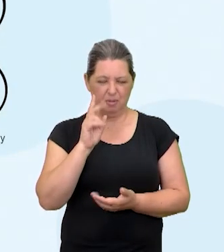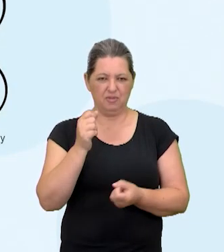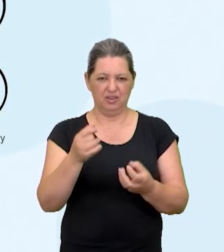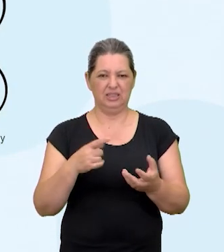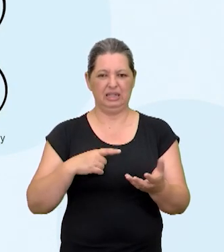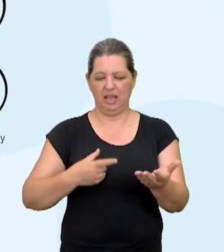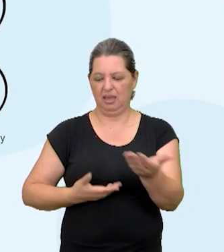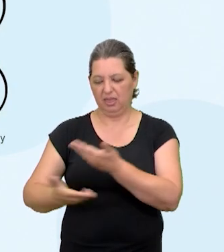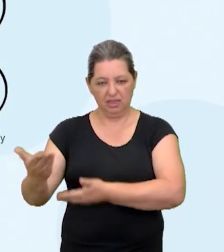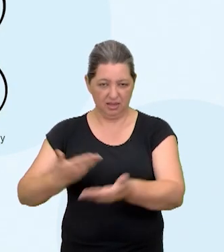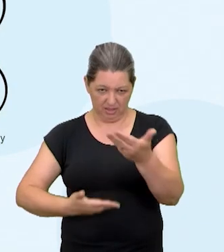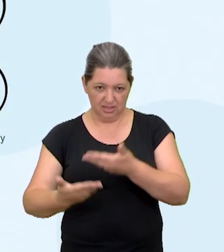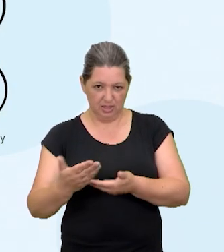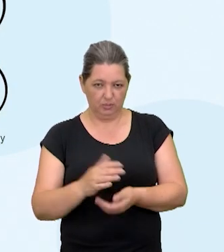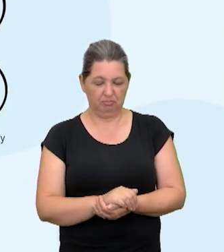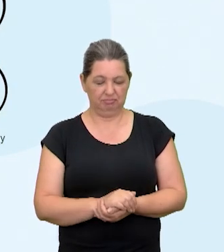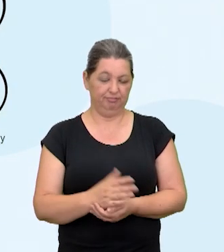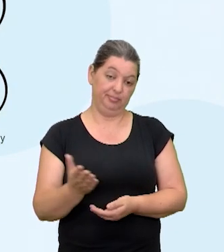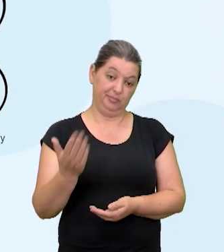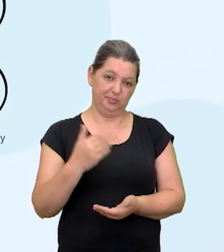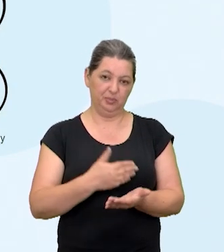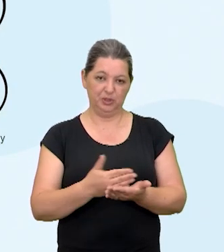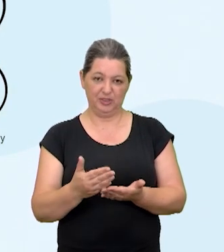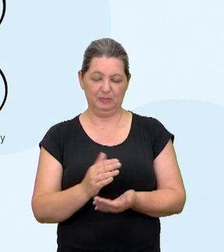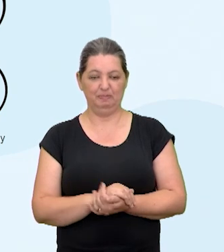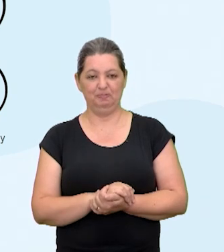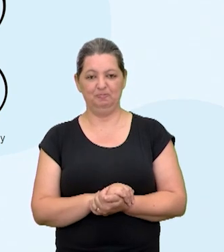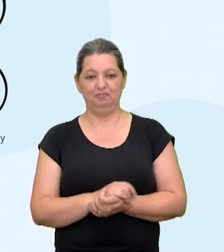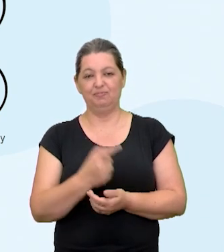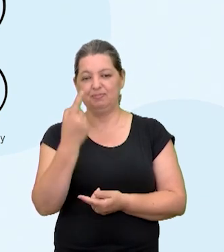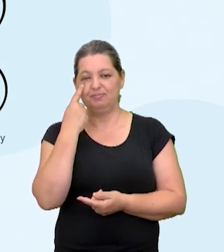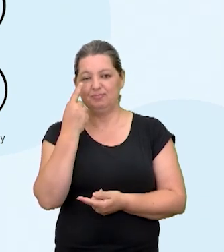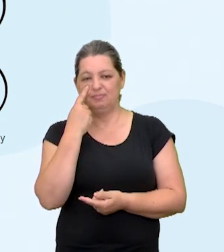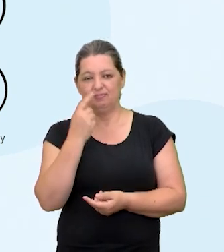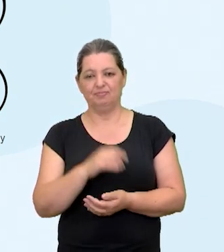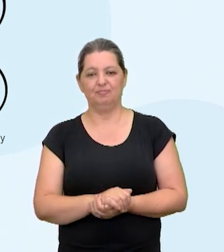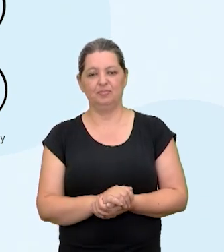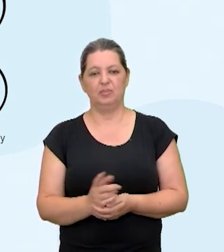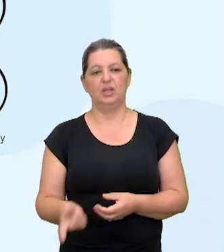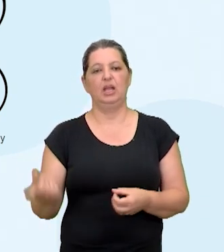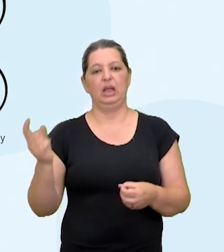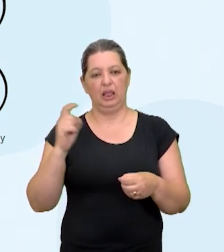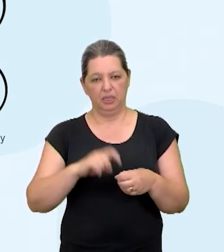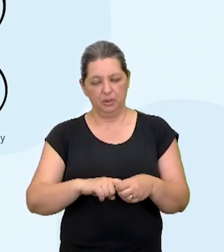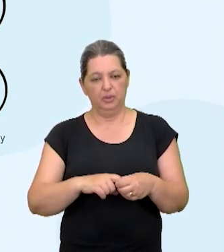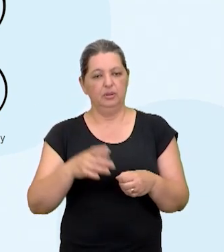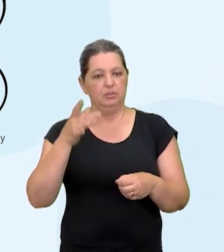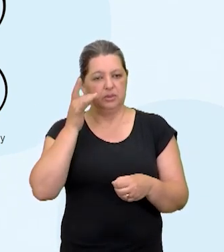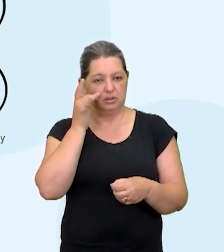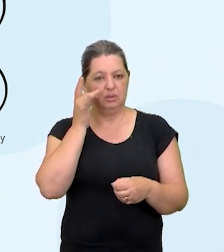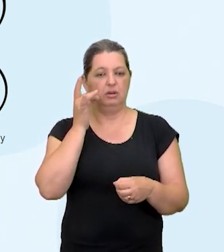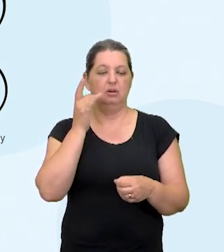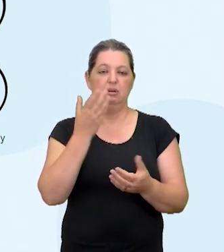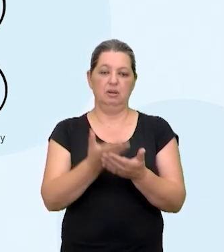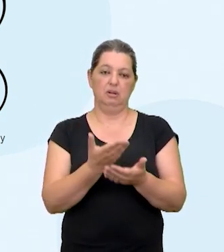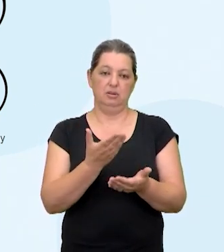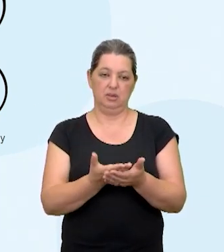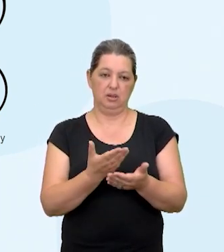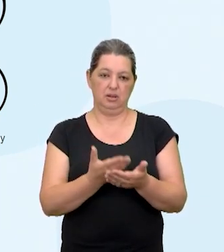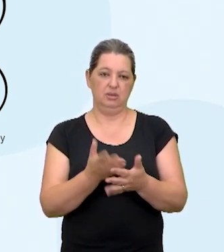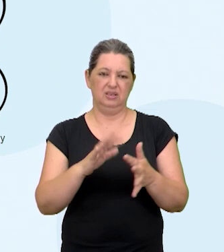bastante interação? Então, olha só, vamos lá. Dê uma olhada aí. O retorno presencial às aulas tem trazido